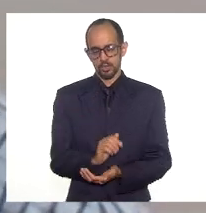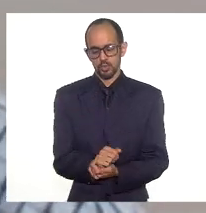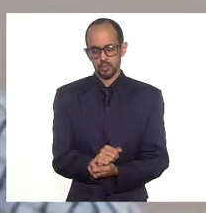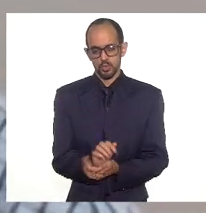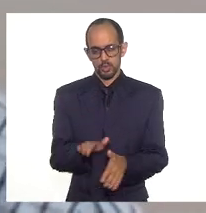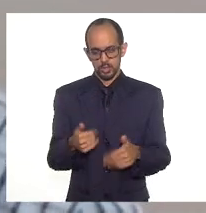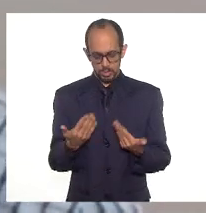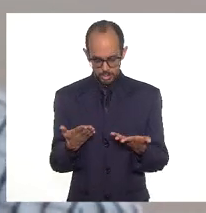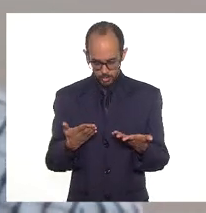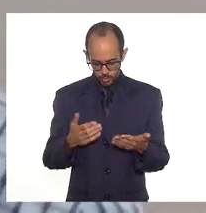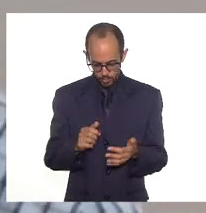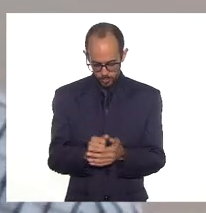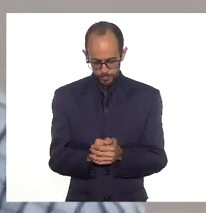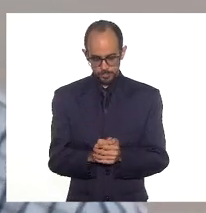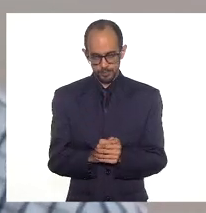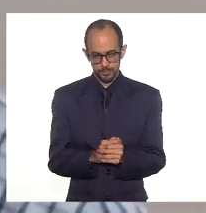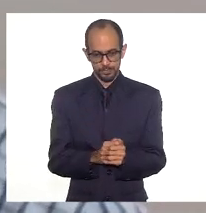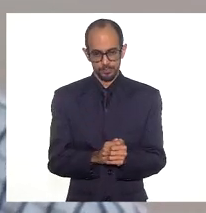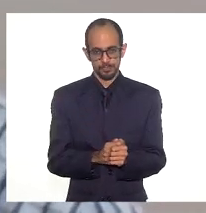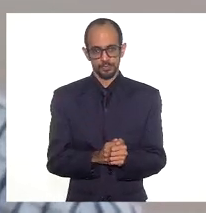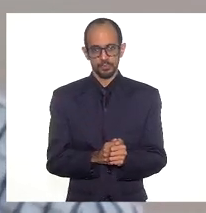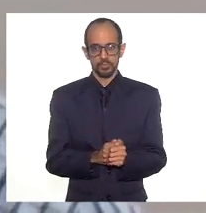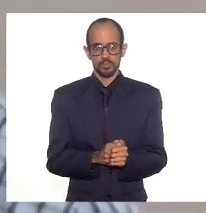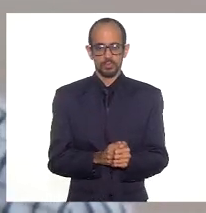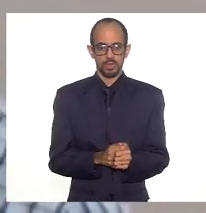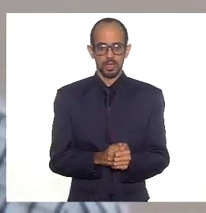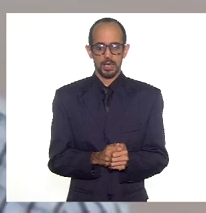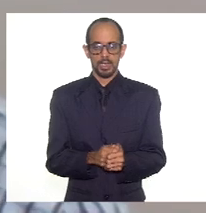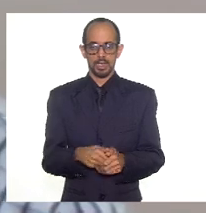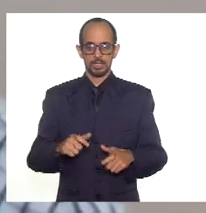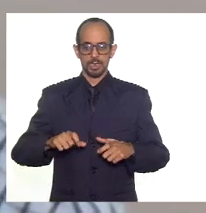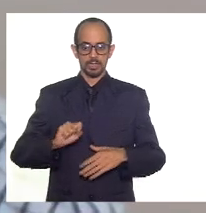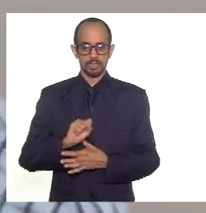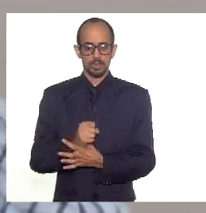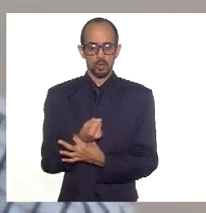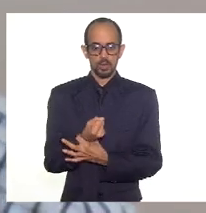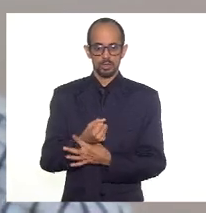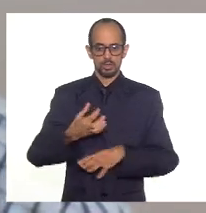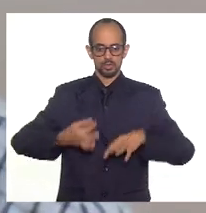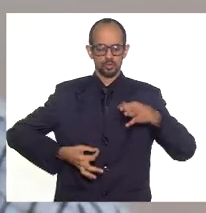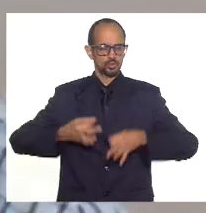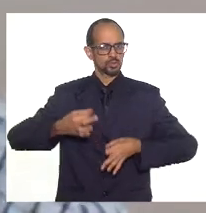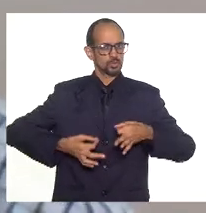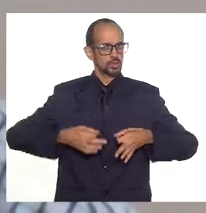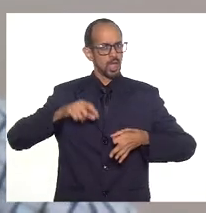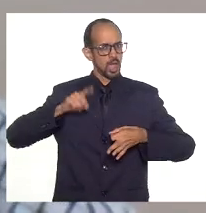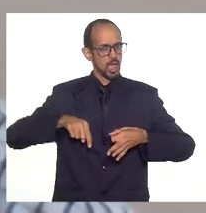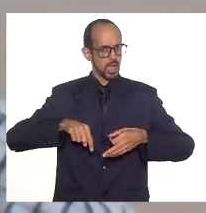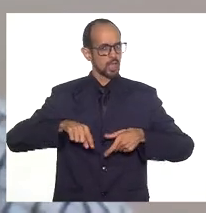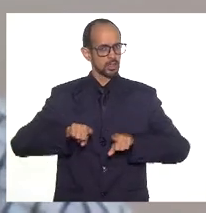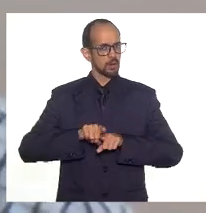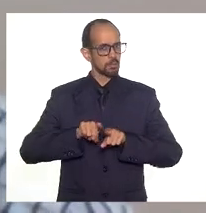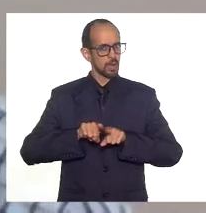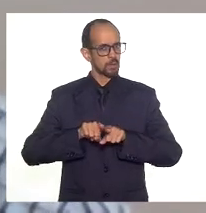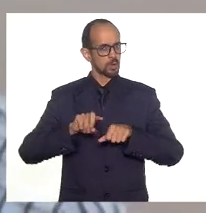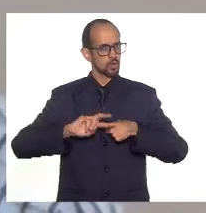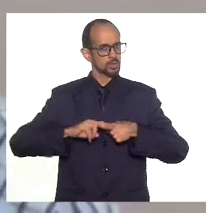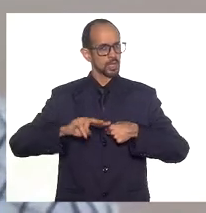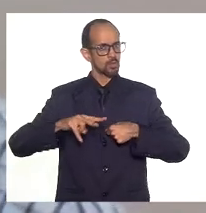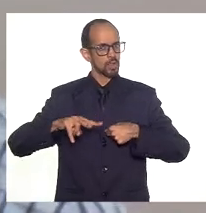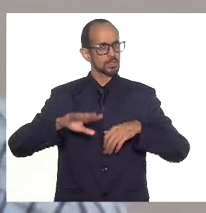questão da ambiência de negócio, da segurança jurídica, é um dos fatores, mas não é o único. Né?